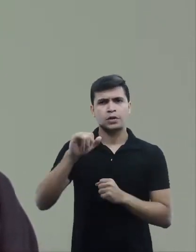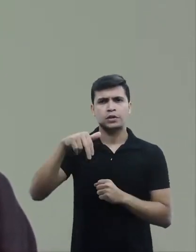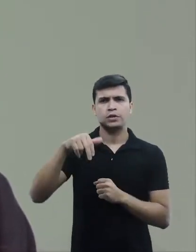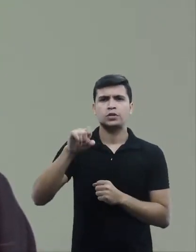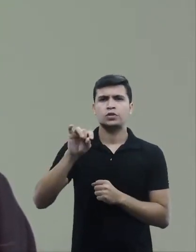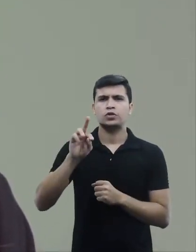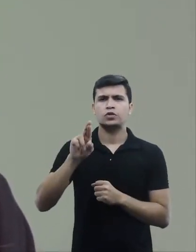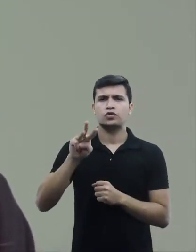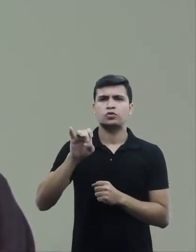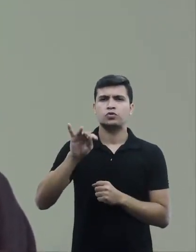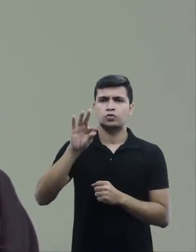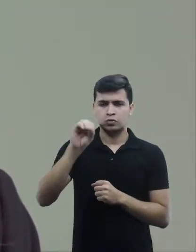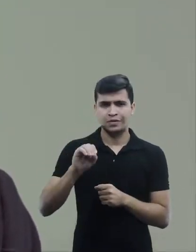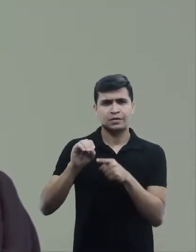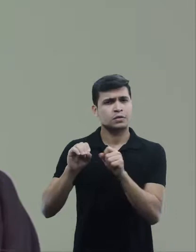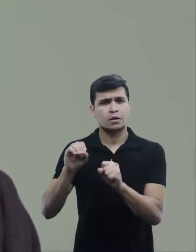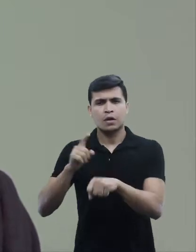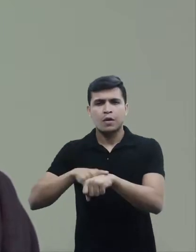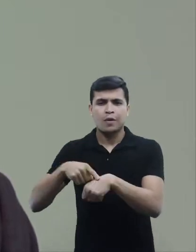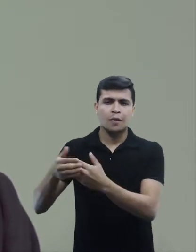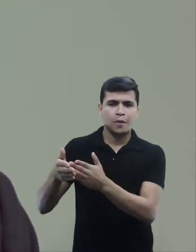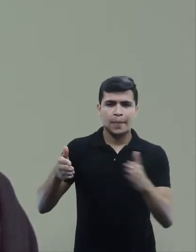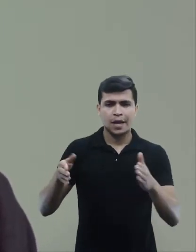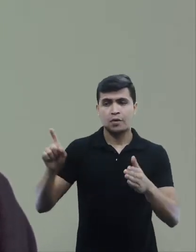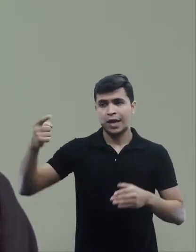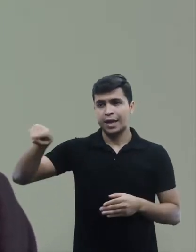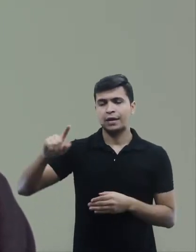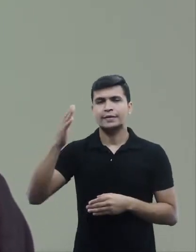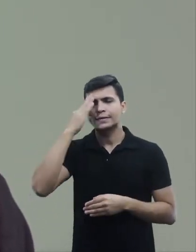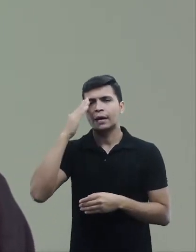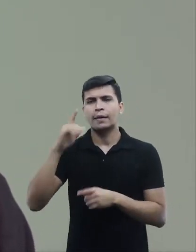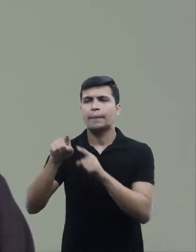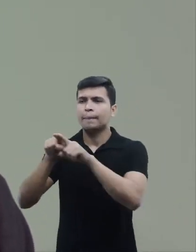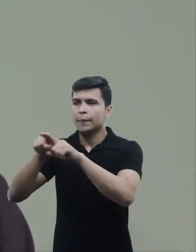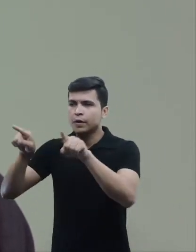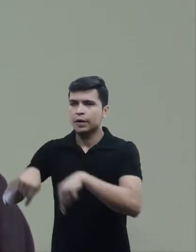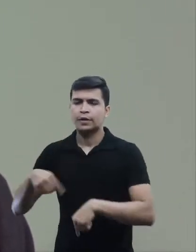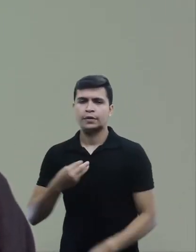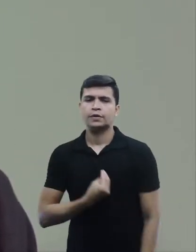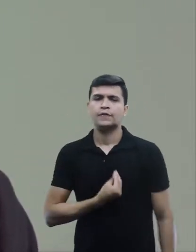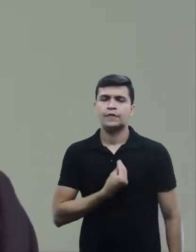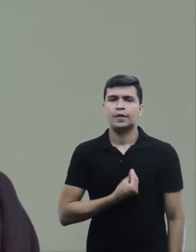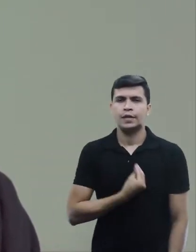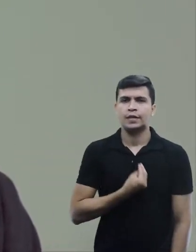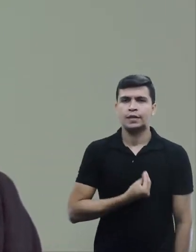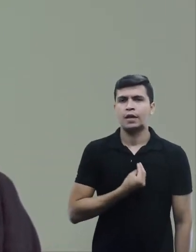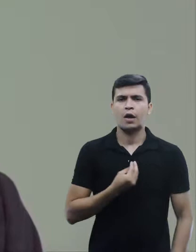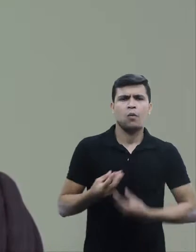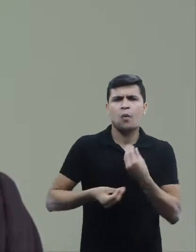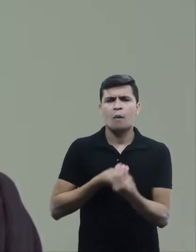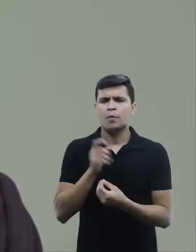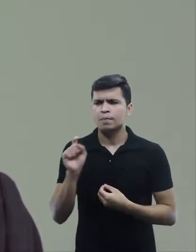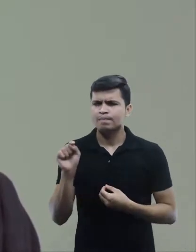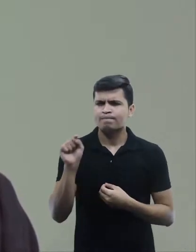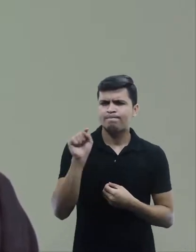de feedback com os estudantes, de modo que estes atentem ao quanto seus projetos de vida endereçam os pontos